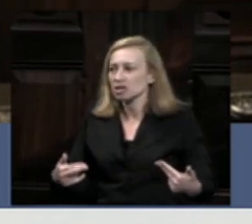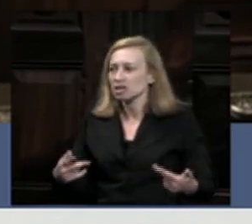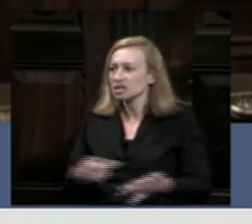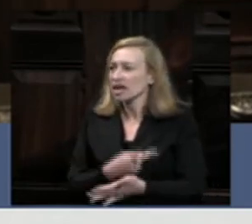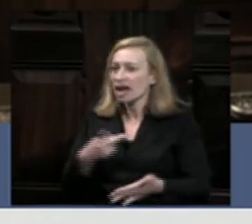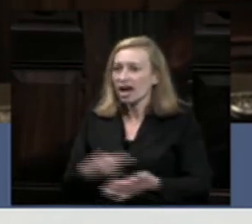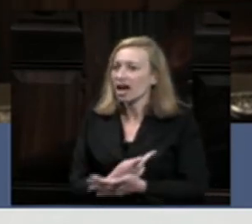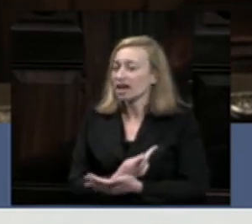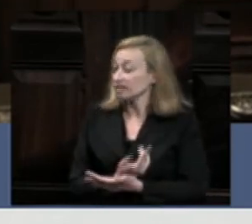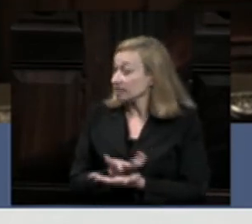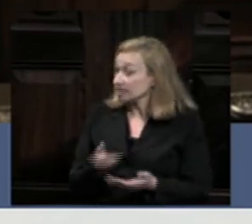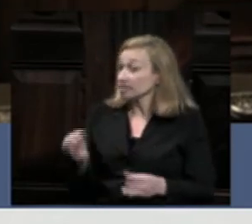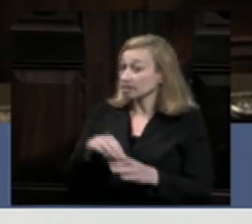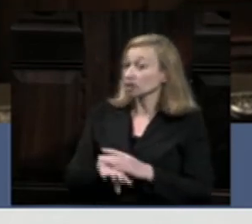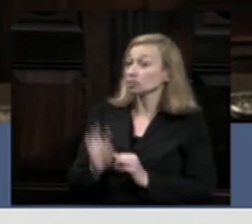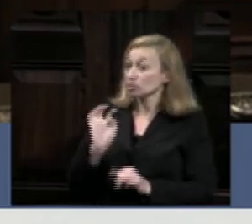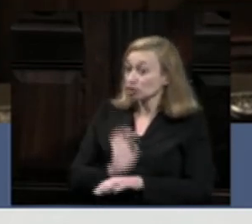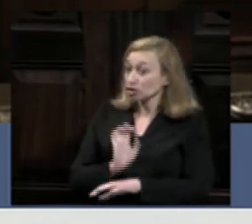Diante disso,